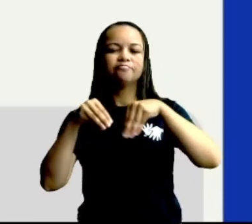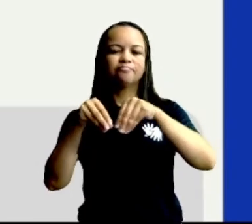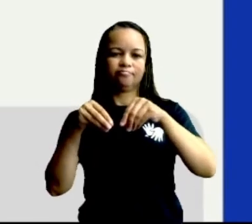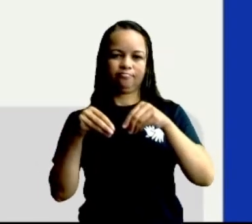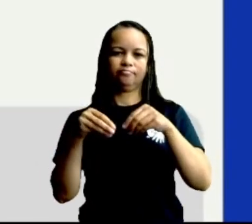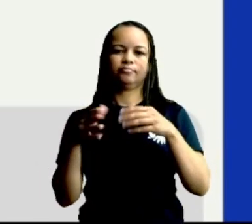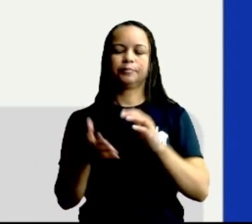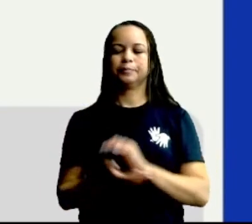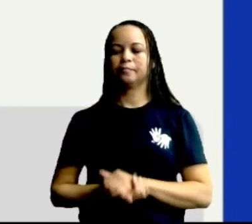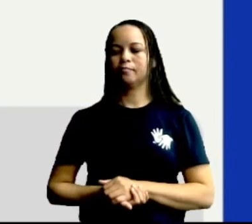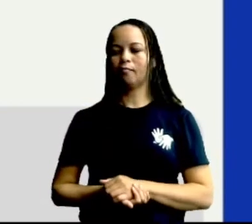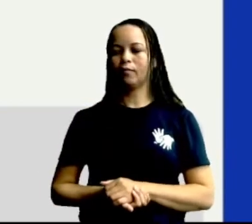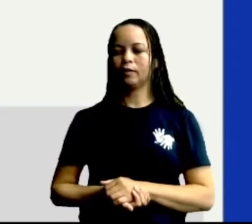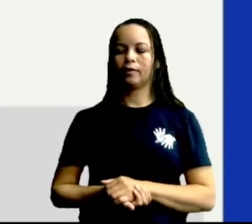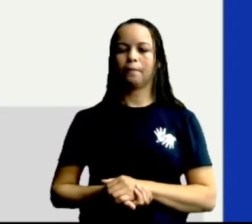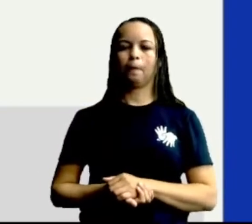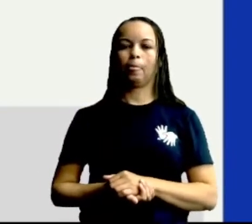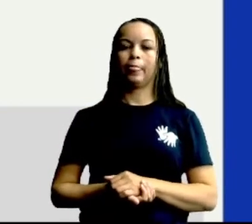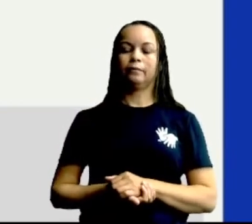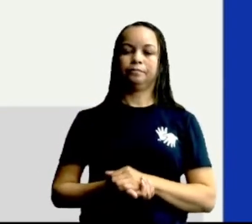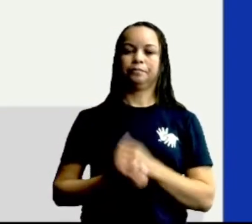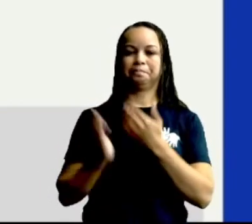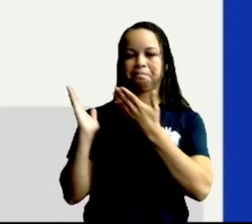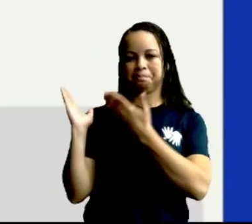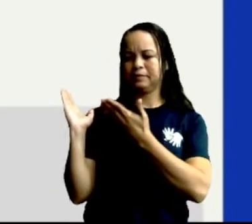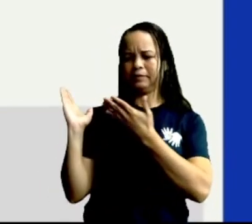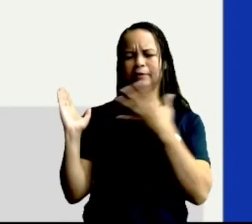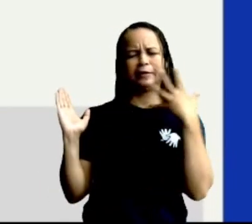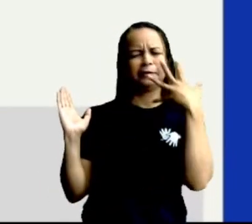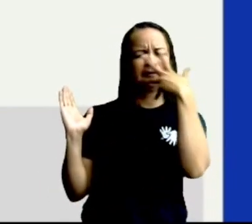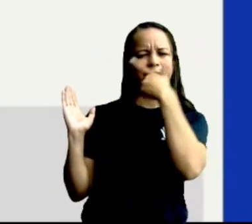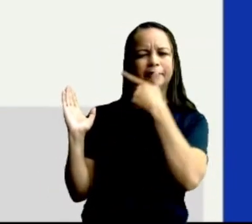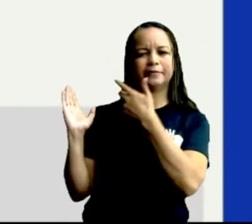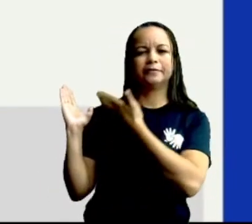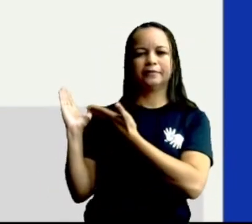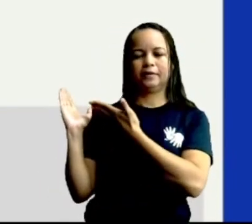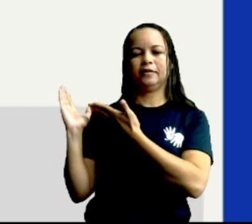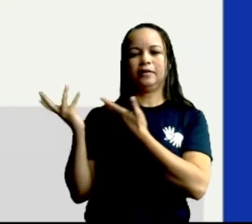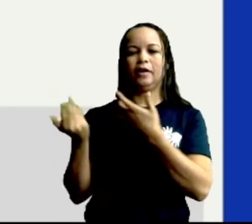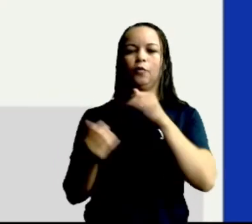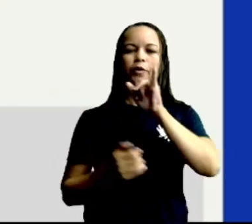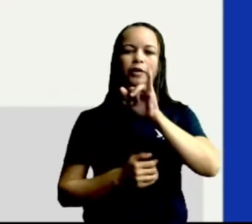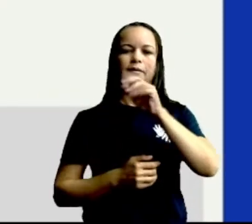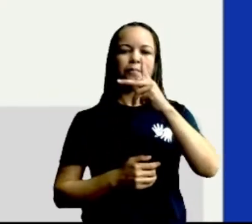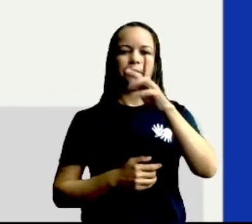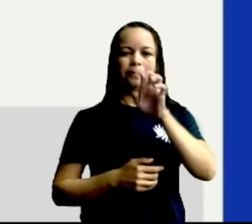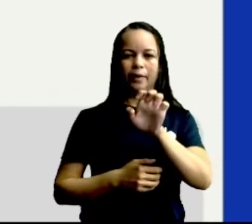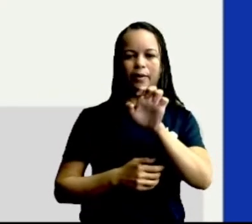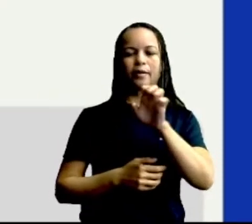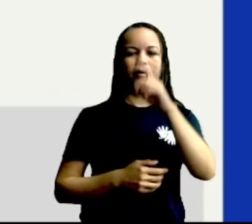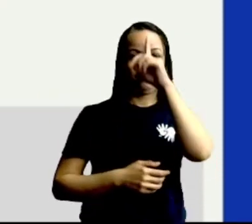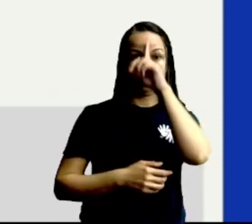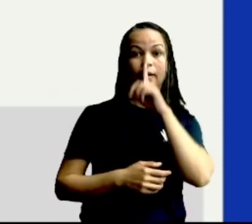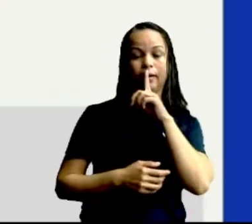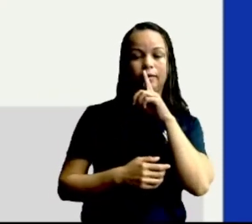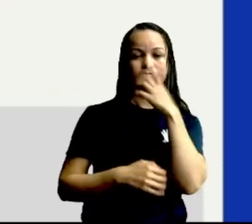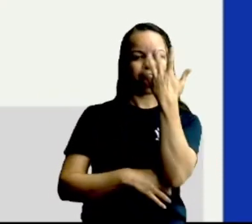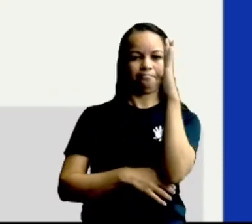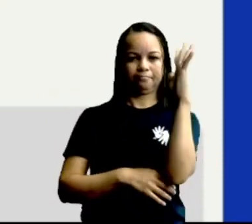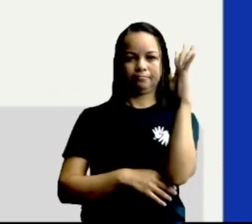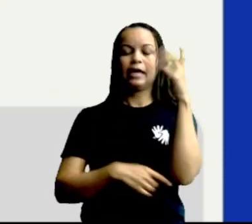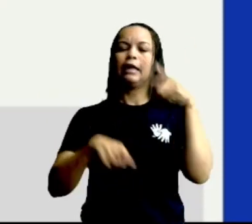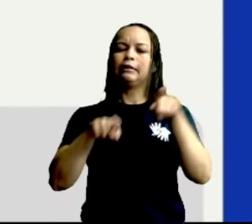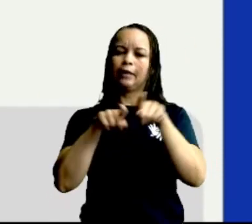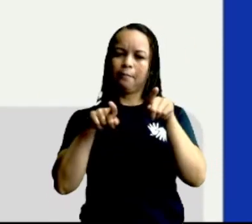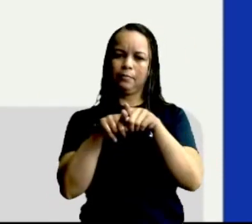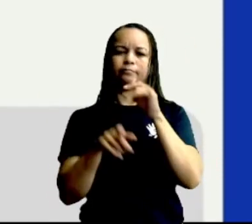terrestres, isso mesmo. Olha que linda, gente, essa planta aí é o ipê. O ipê amarelo, né? Maravilhoso.